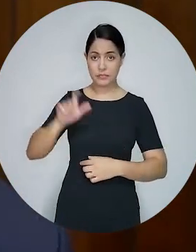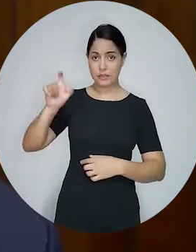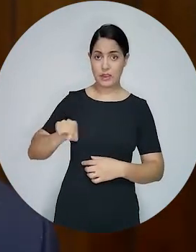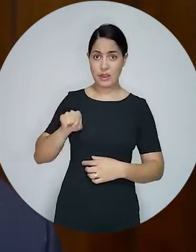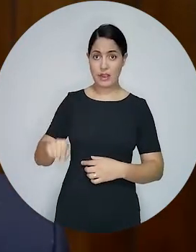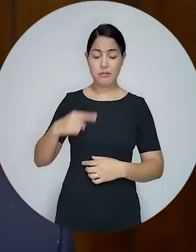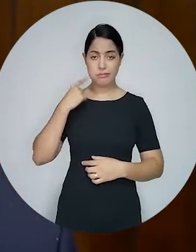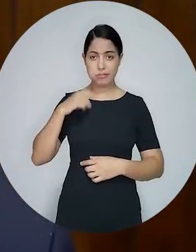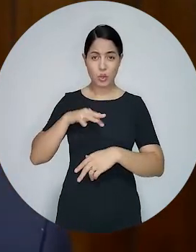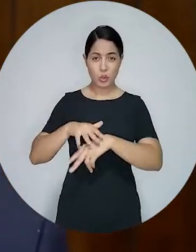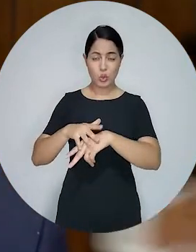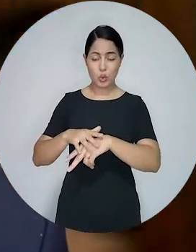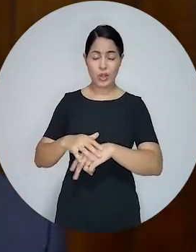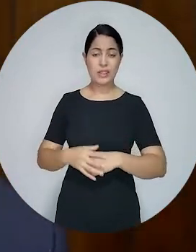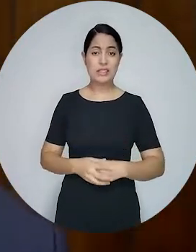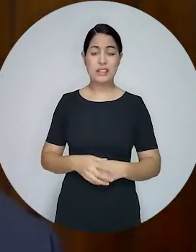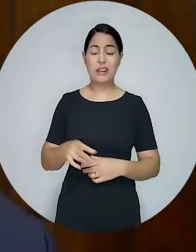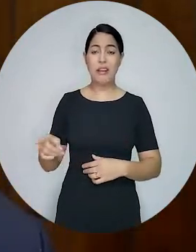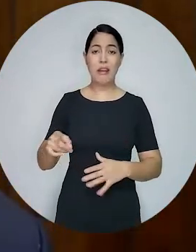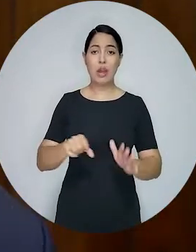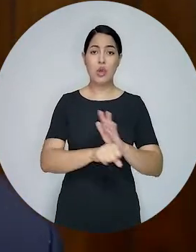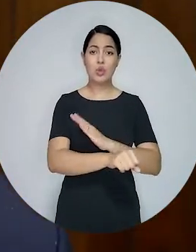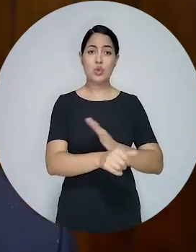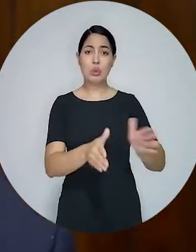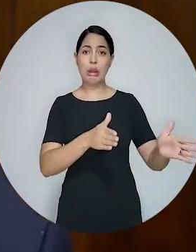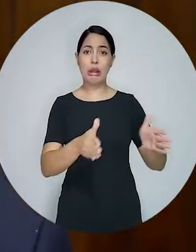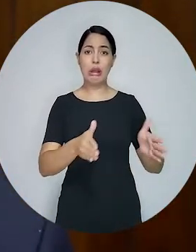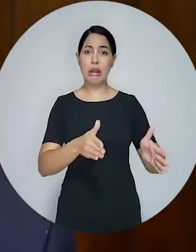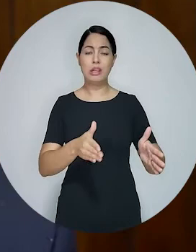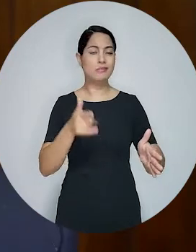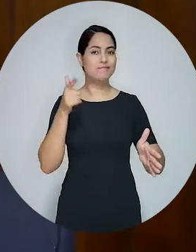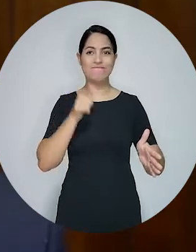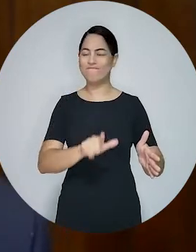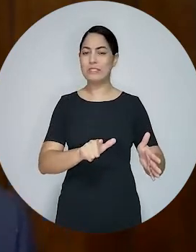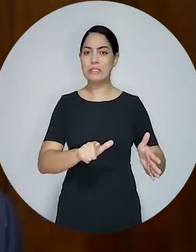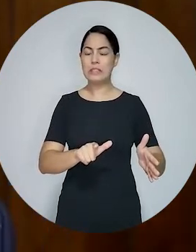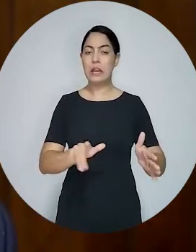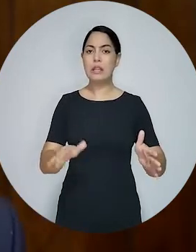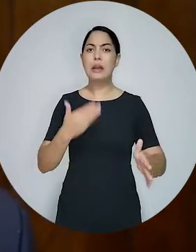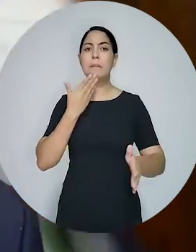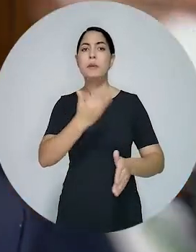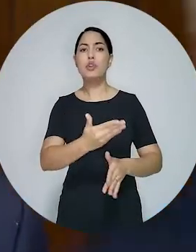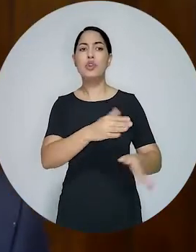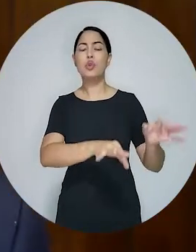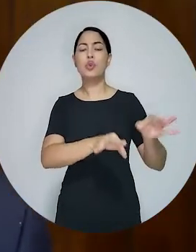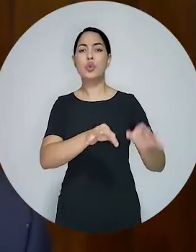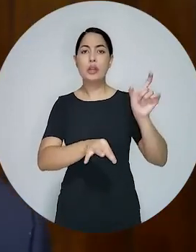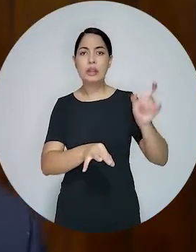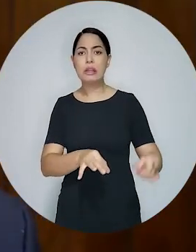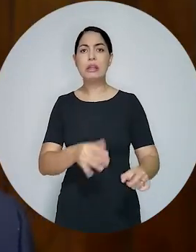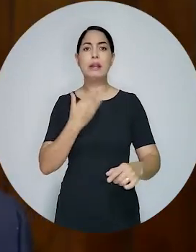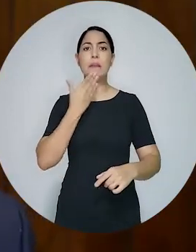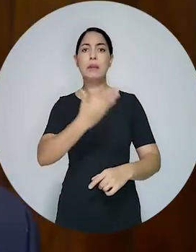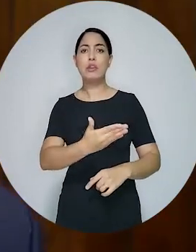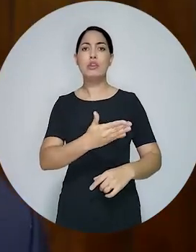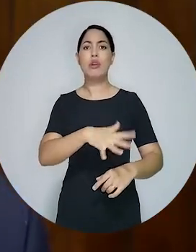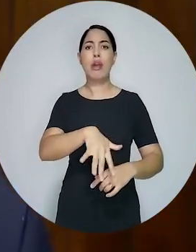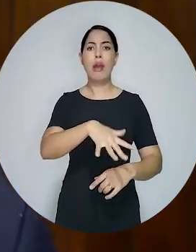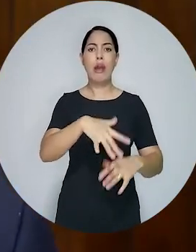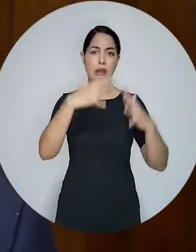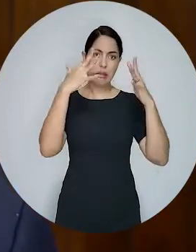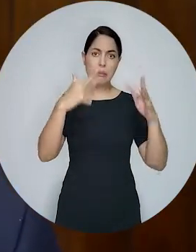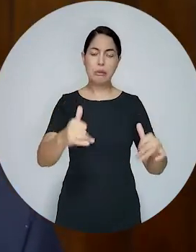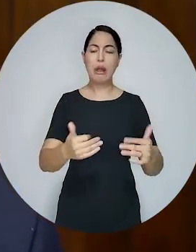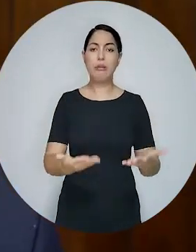prazo processual será suspenso. Ele tem de fazer o pleito ao juiz, o pleito ao magistrado e muitas vezes não é atendido. E não foram poucas vezes